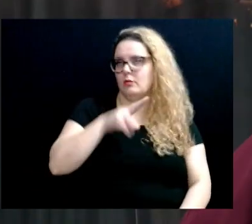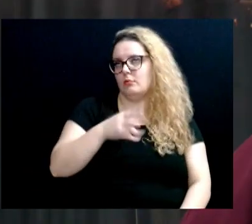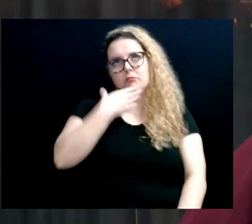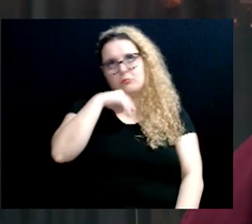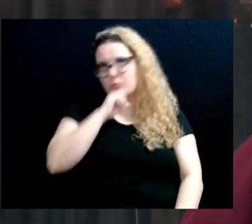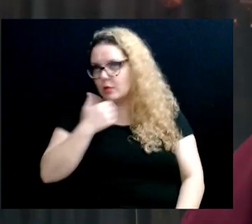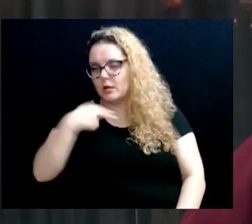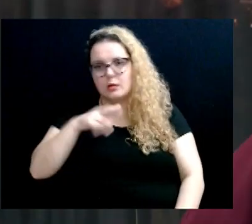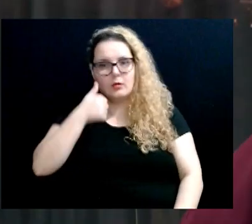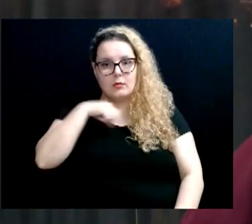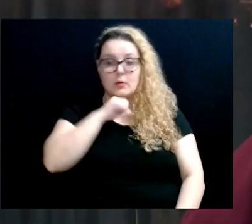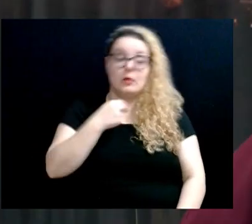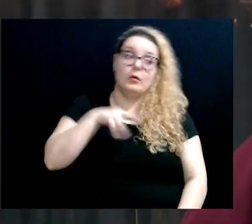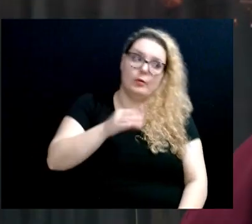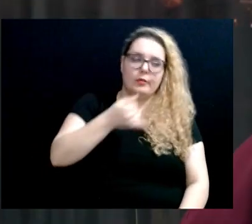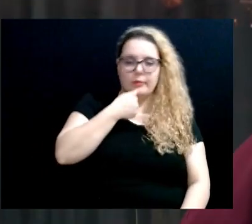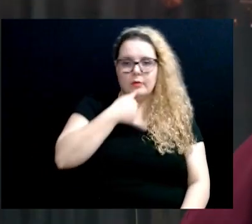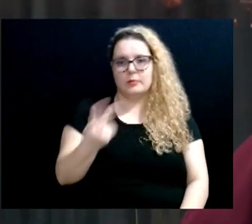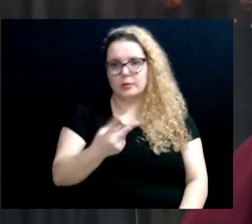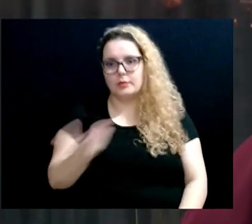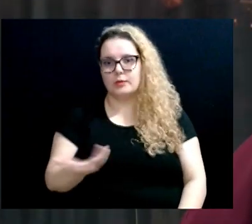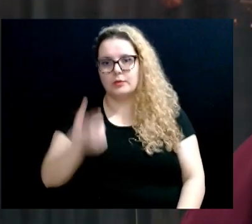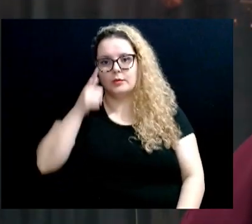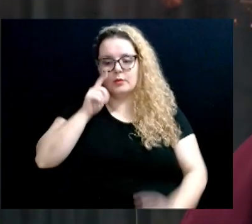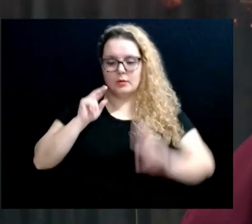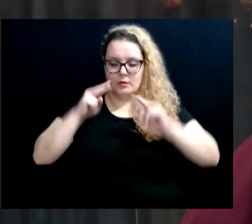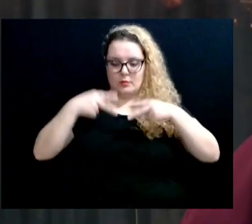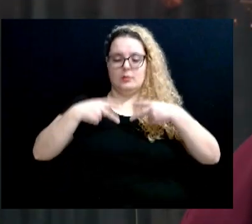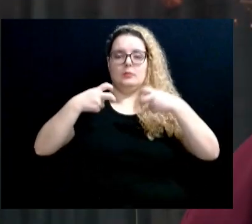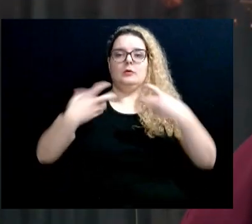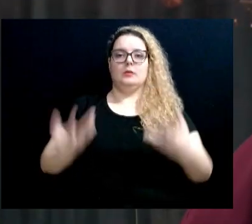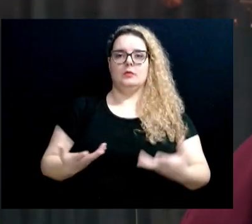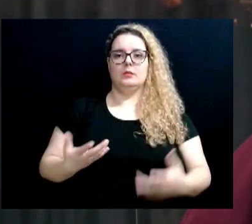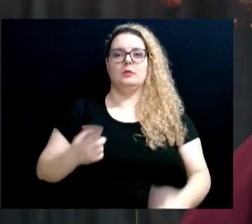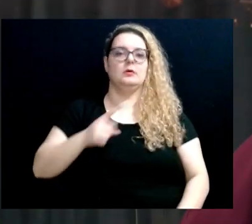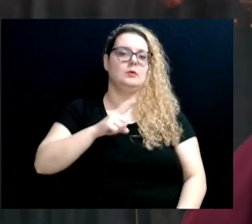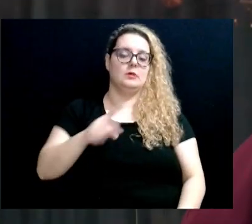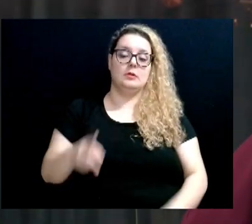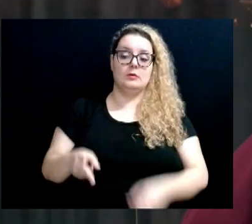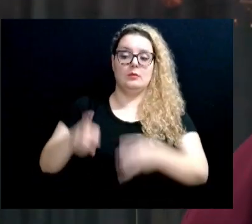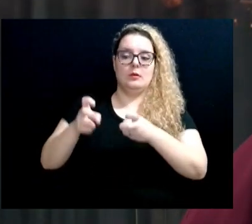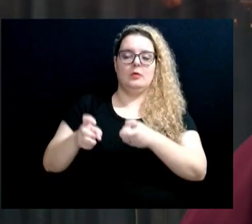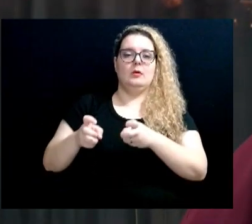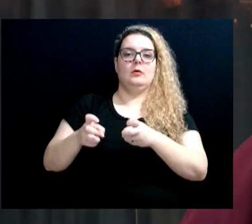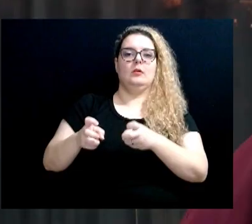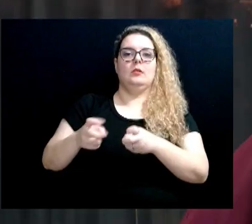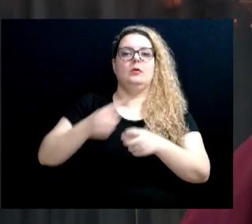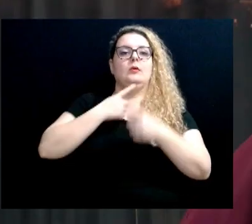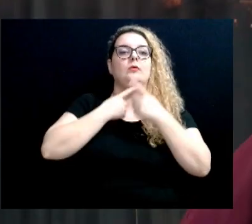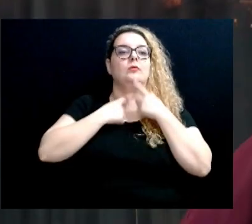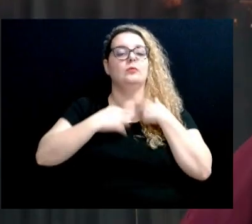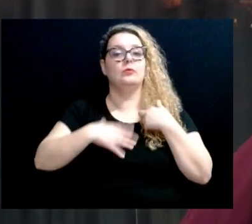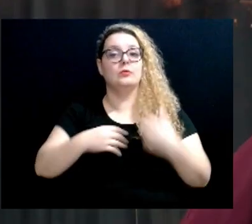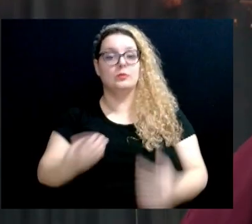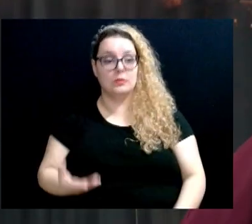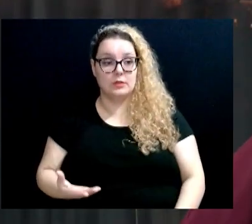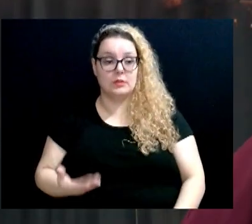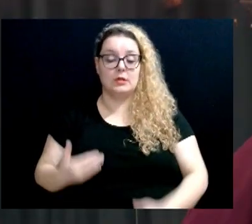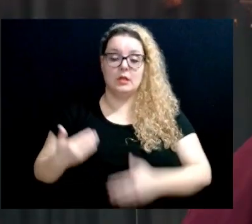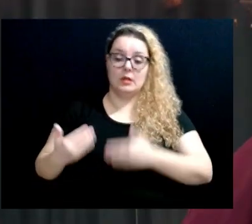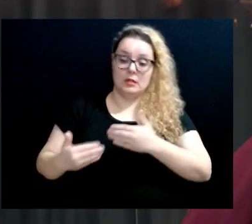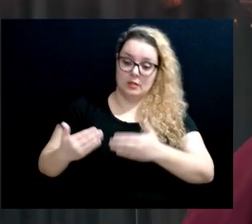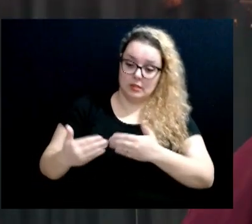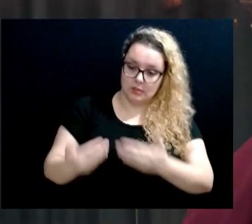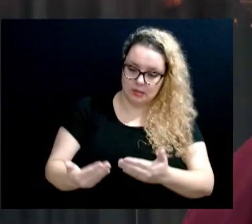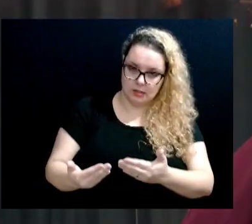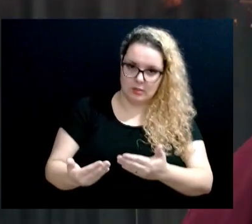dois, né, conseguem olhar só para si e não identificam o desejo do filho e tal. E nesse processo, ele sim,